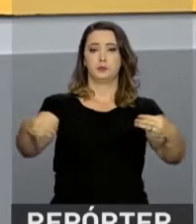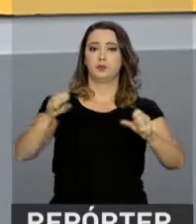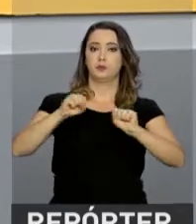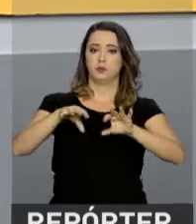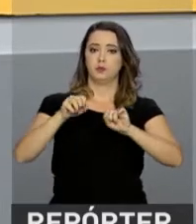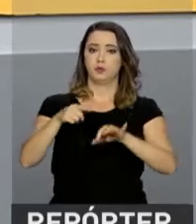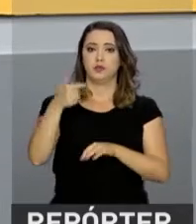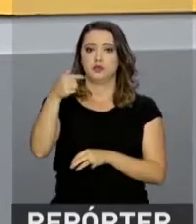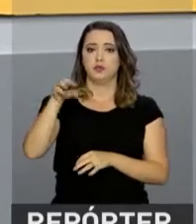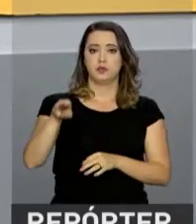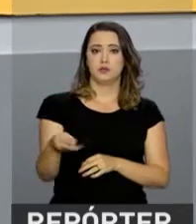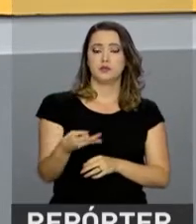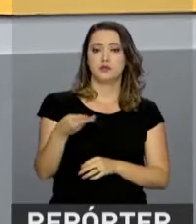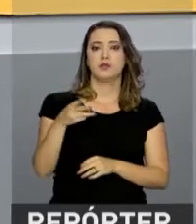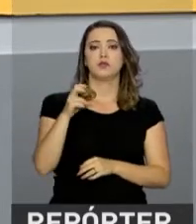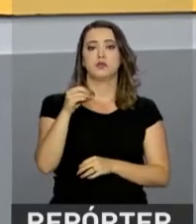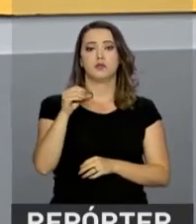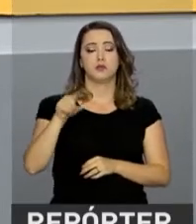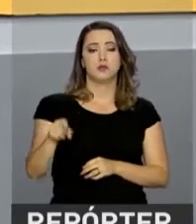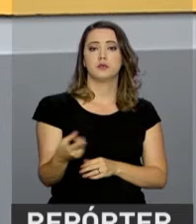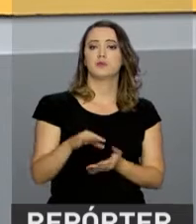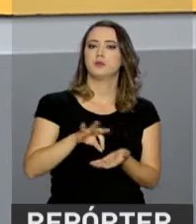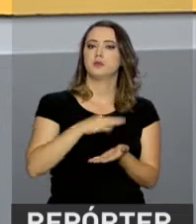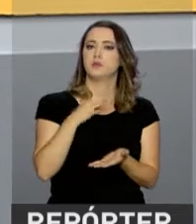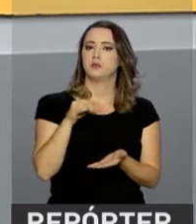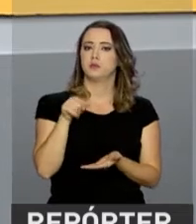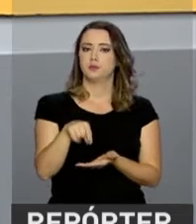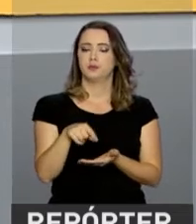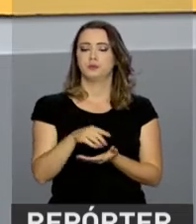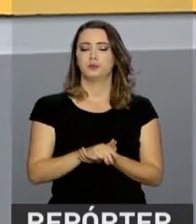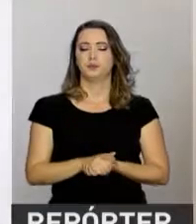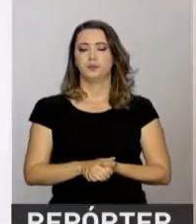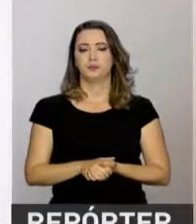é de 7 milhões e 500 mil inscrições para o exame.